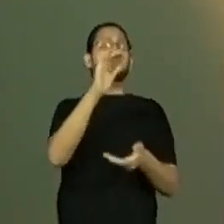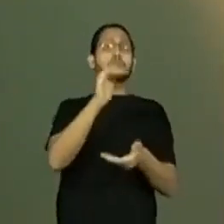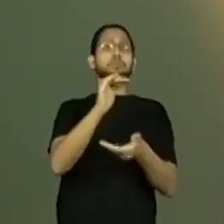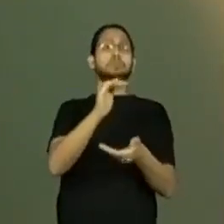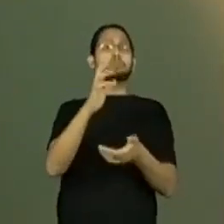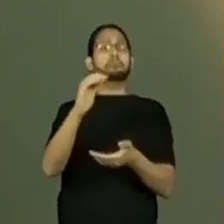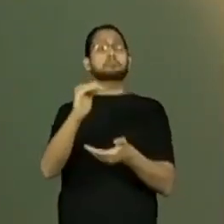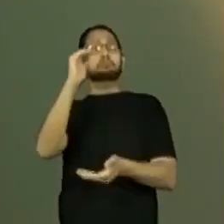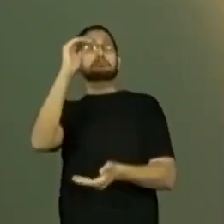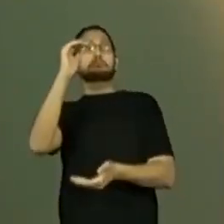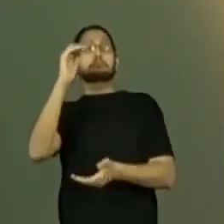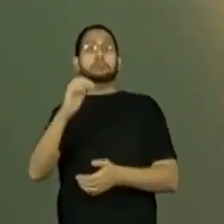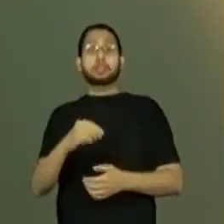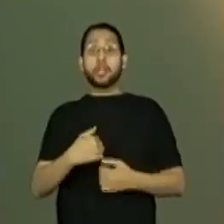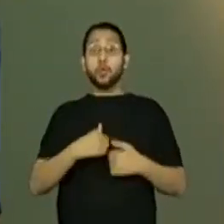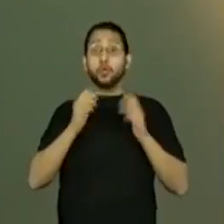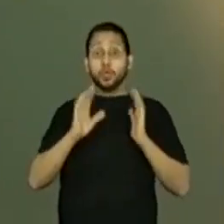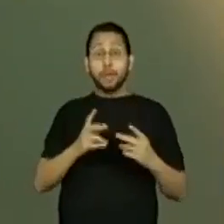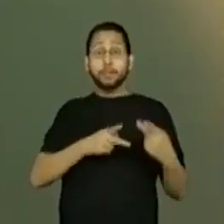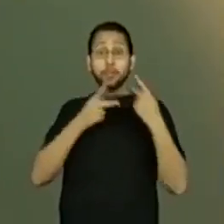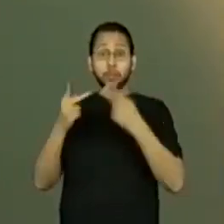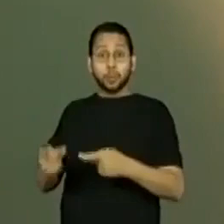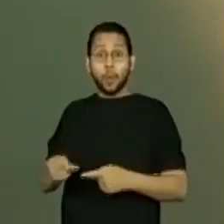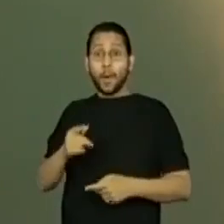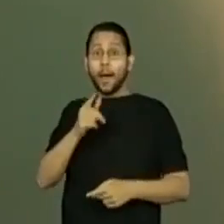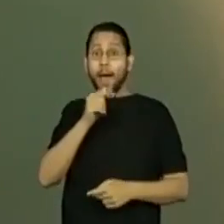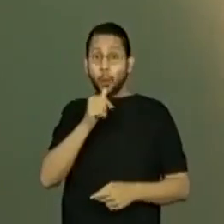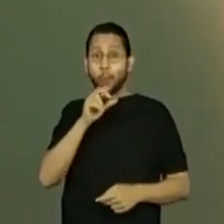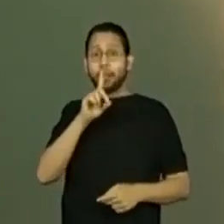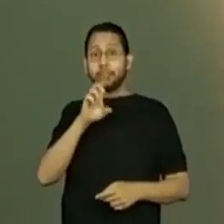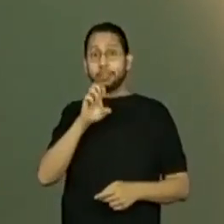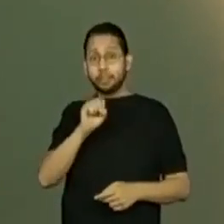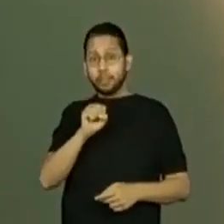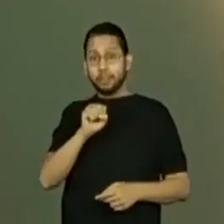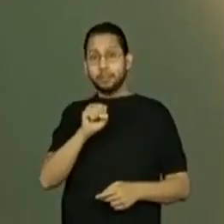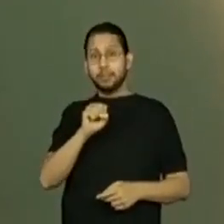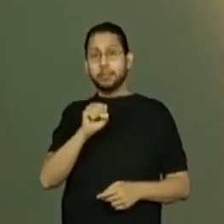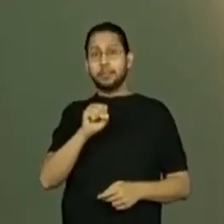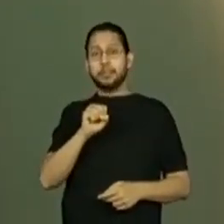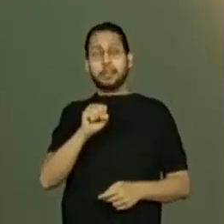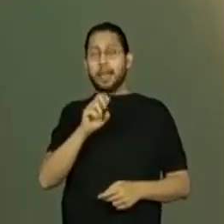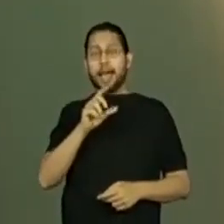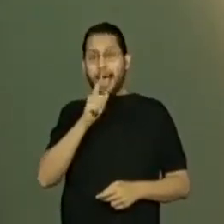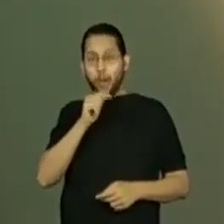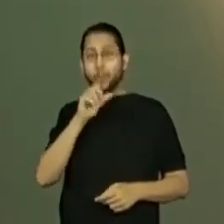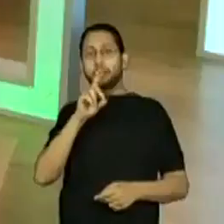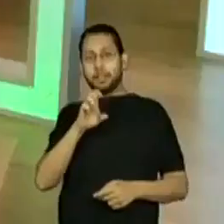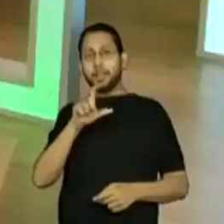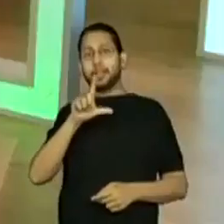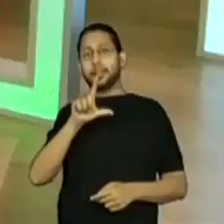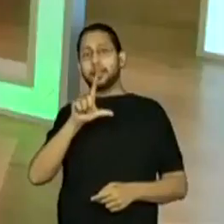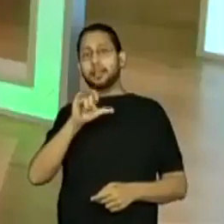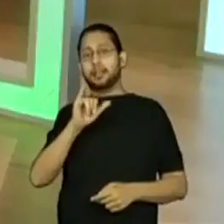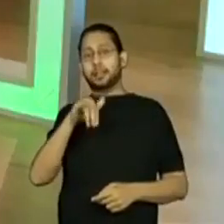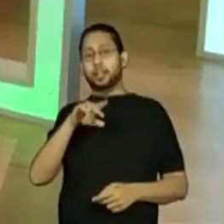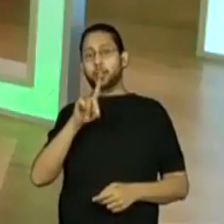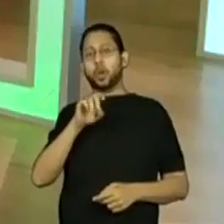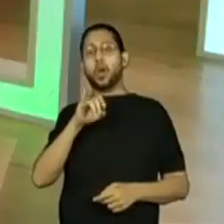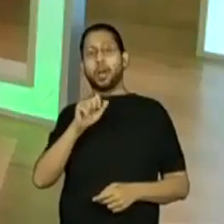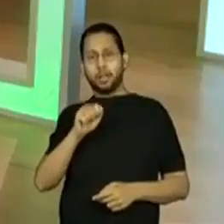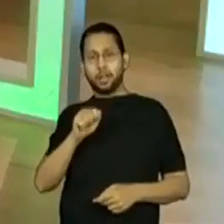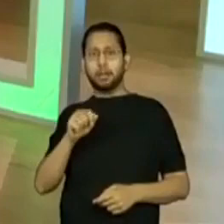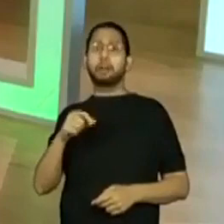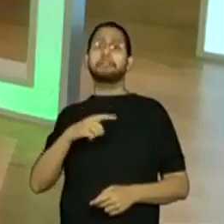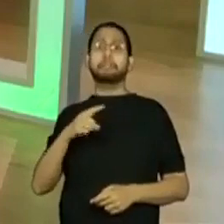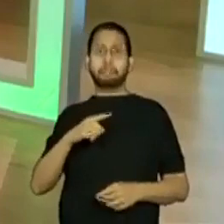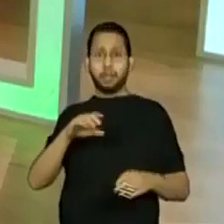tivesse... Eu, por exemplo, já fui para Águas de Lindóia e lá também tem um Cristo. Mas não é desse tamanho. Mas não é desse tamanho. Entendi. Fica bem lá